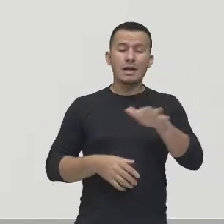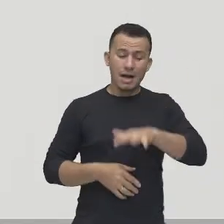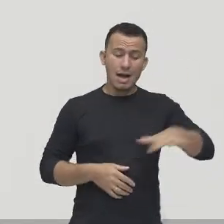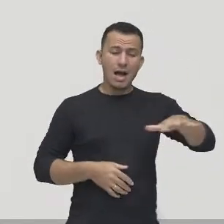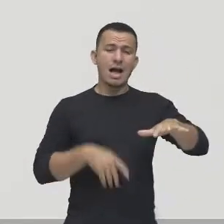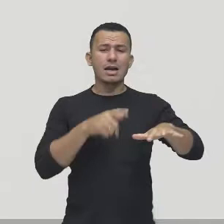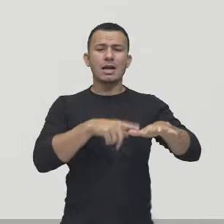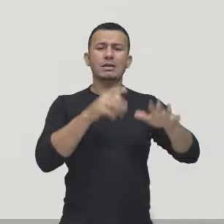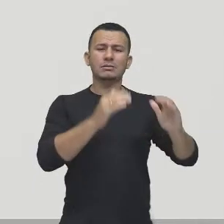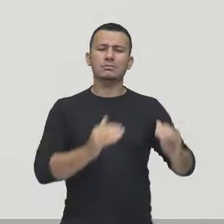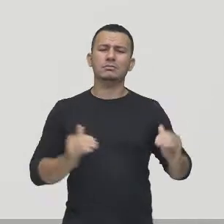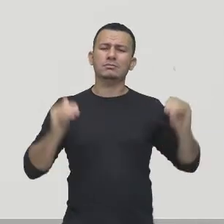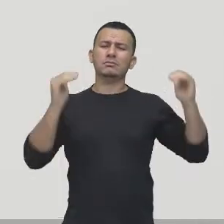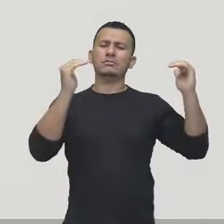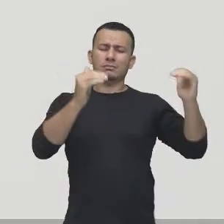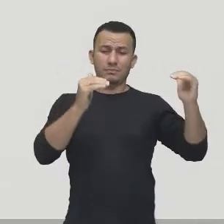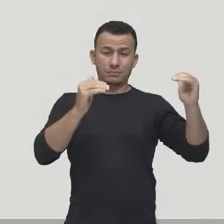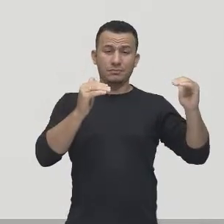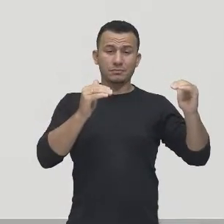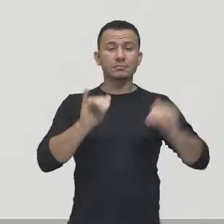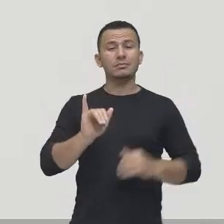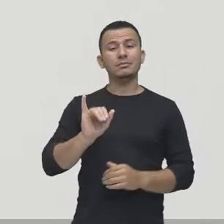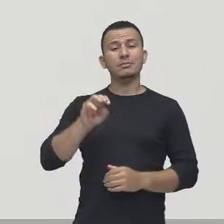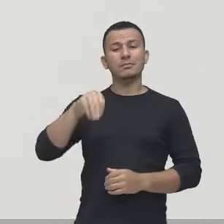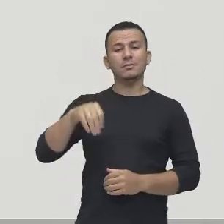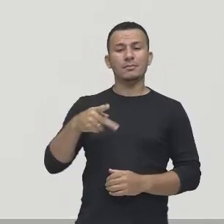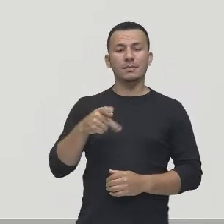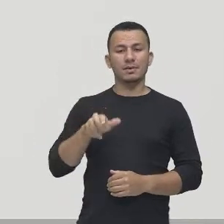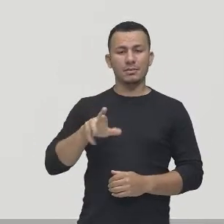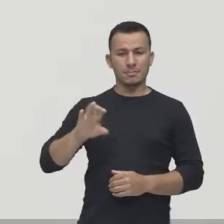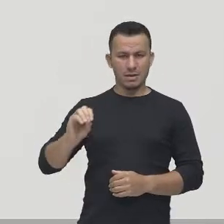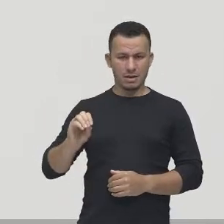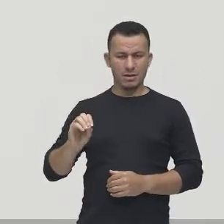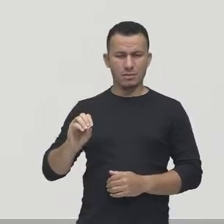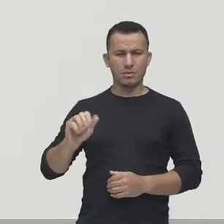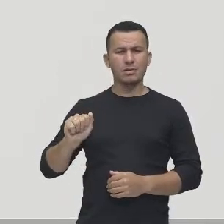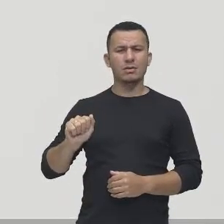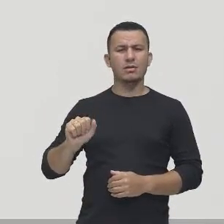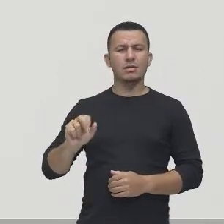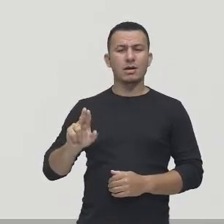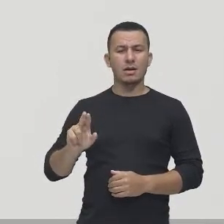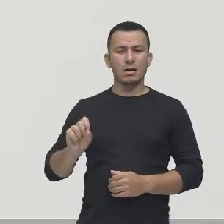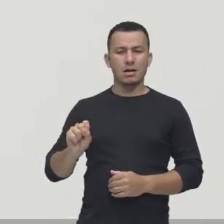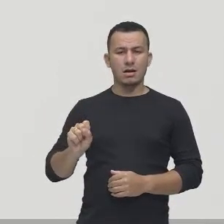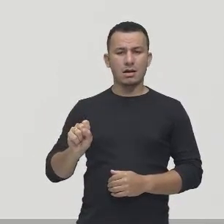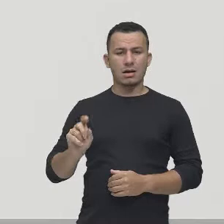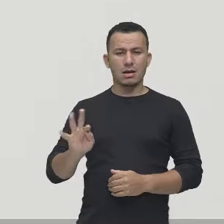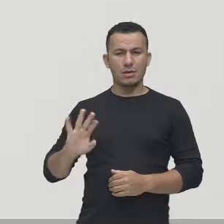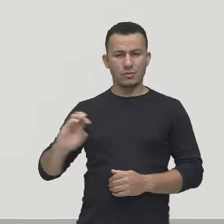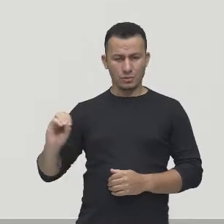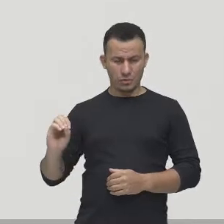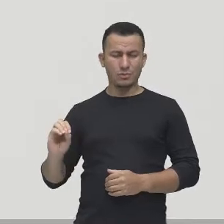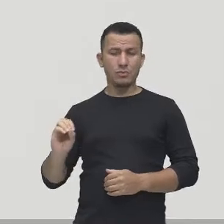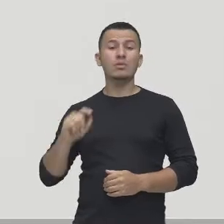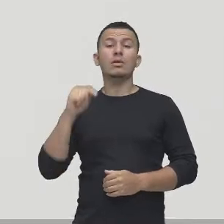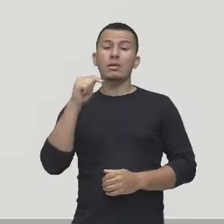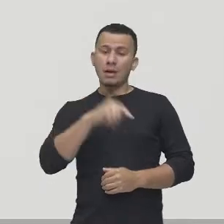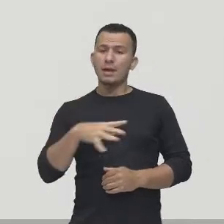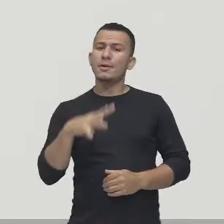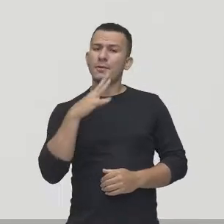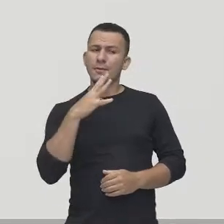como o Império Austro-Húngaro, por exemplo, né? Toda essa área que pega o que é a Áustria, o que